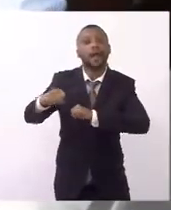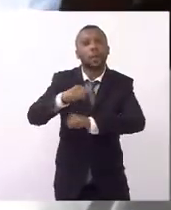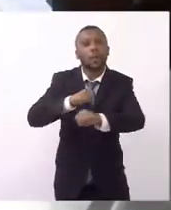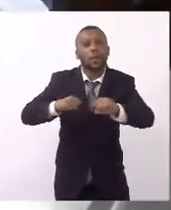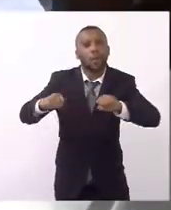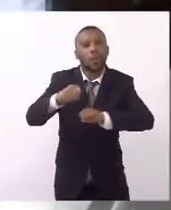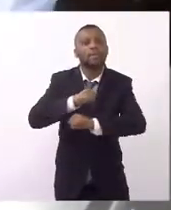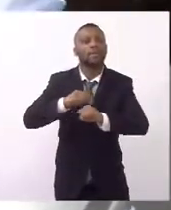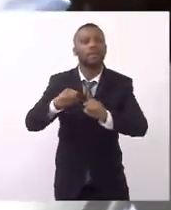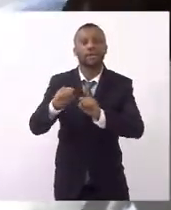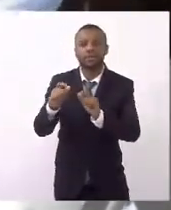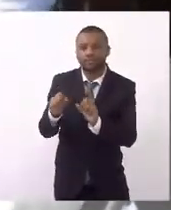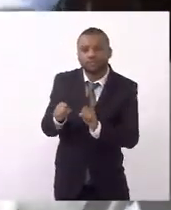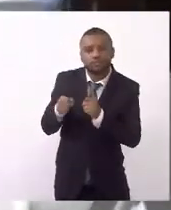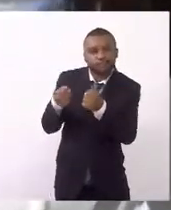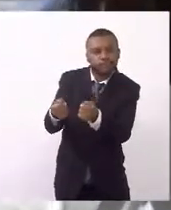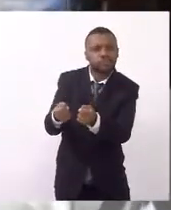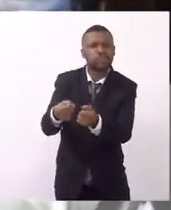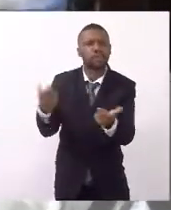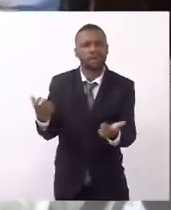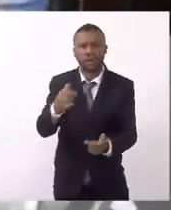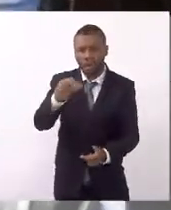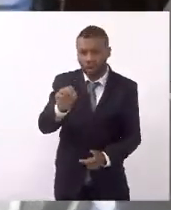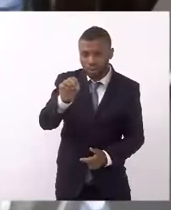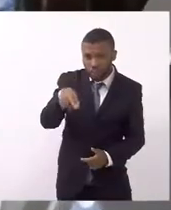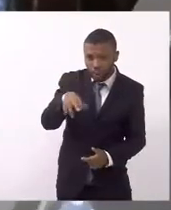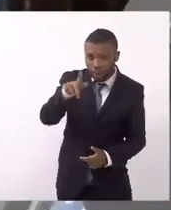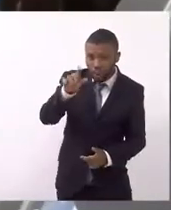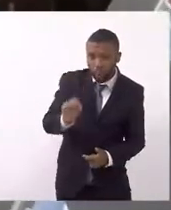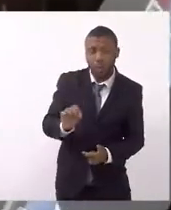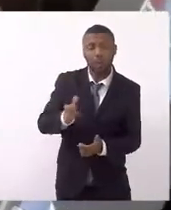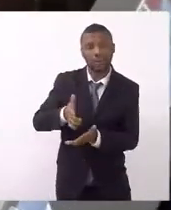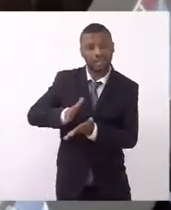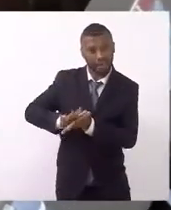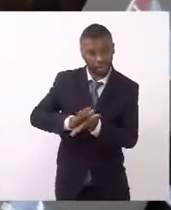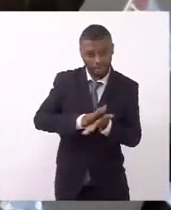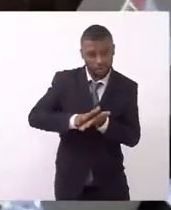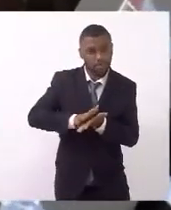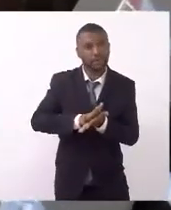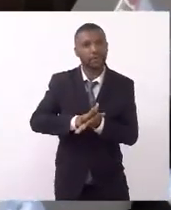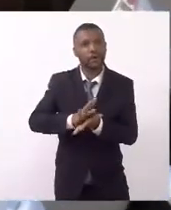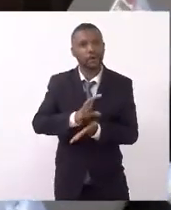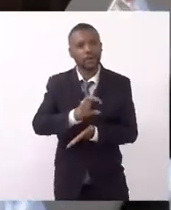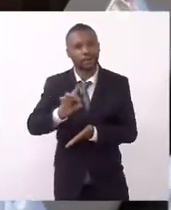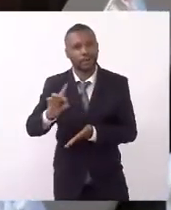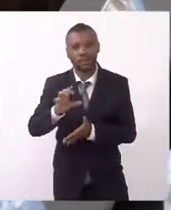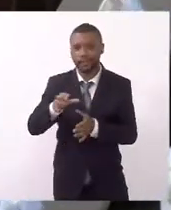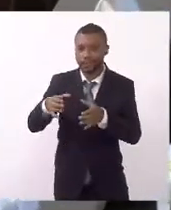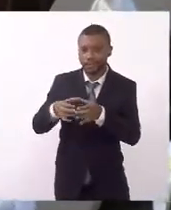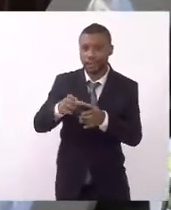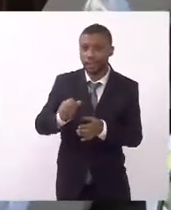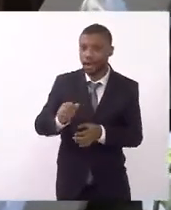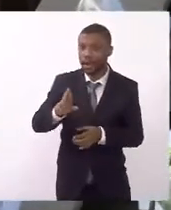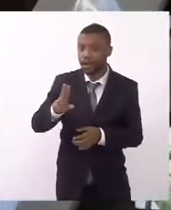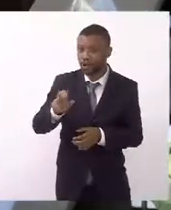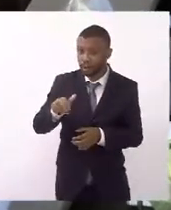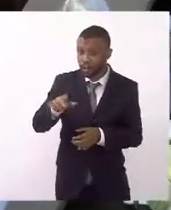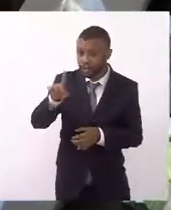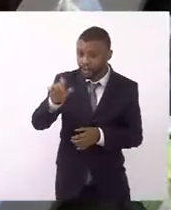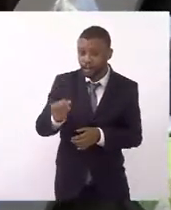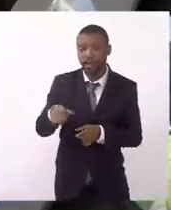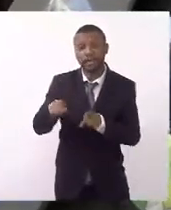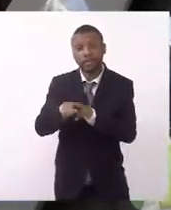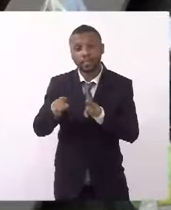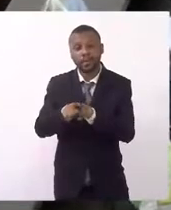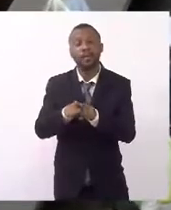africana jongueiro sambista coordenador da Cia de Aruanda e Babalorixá da